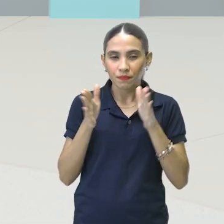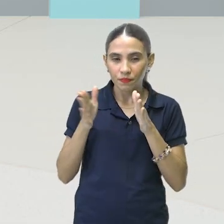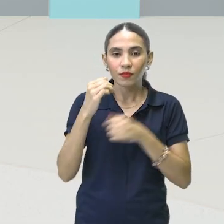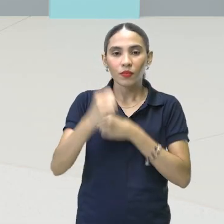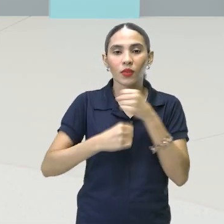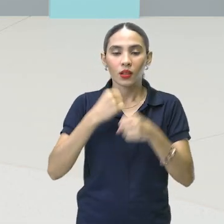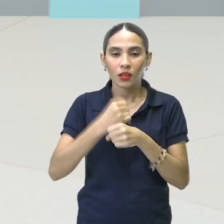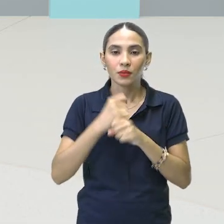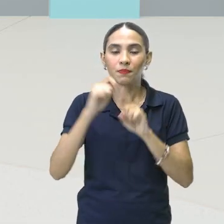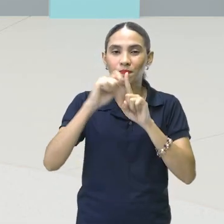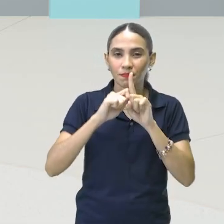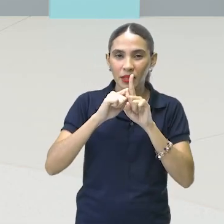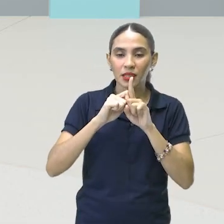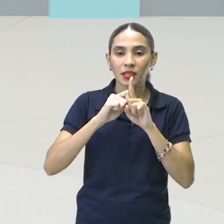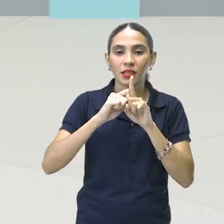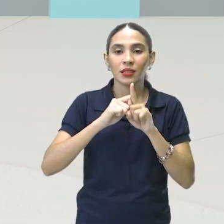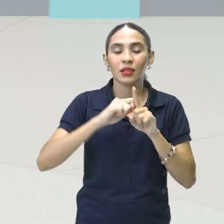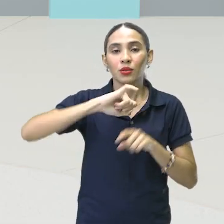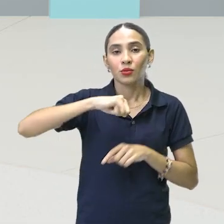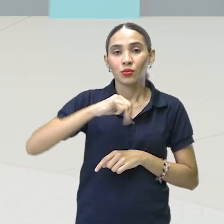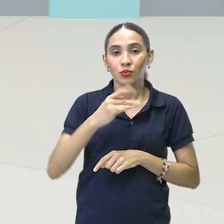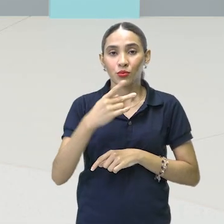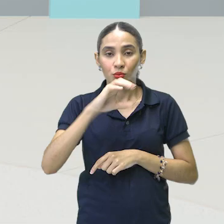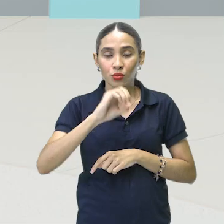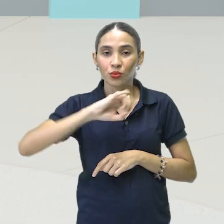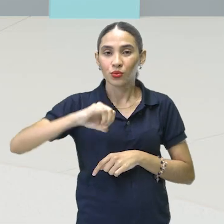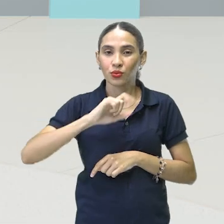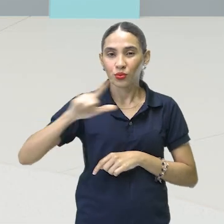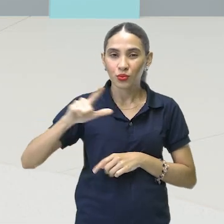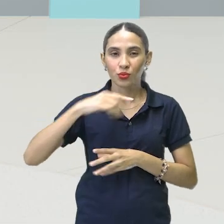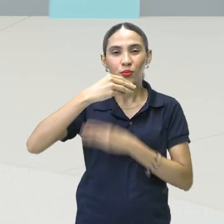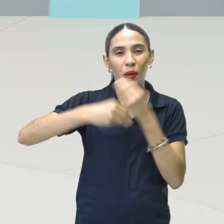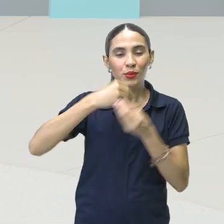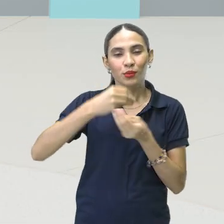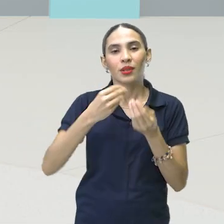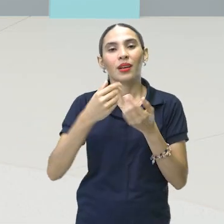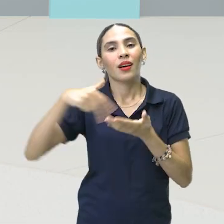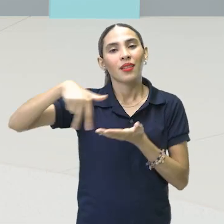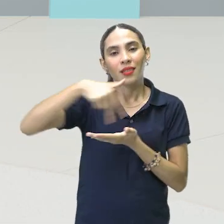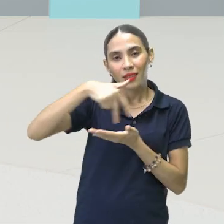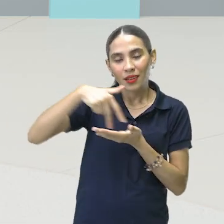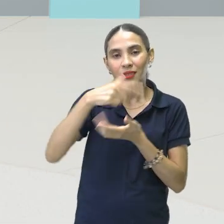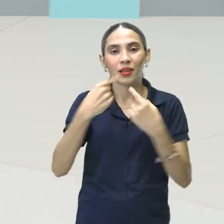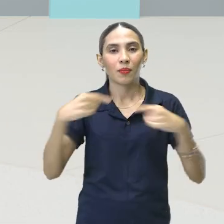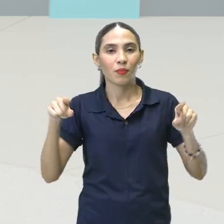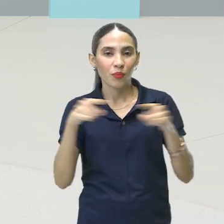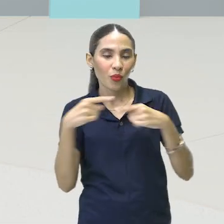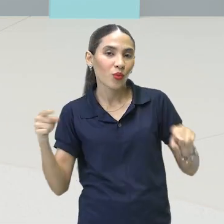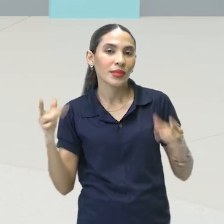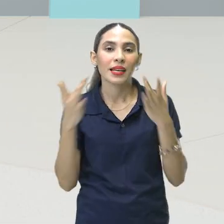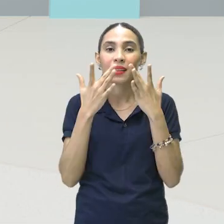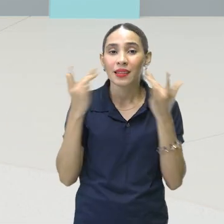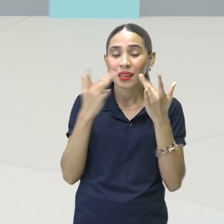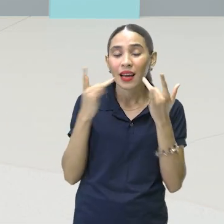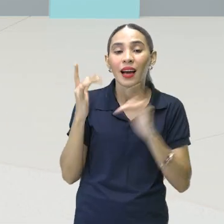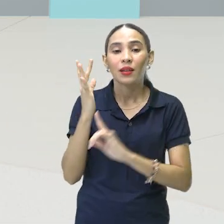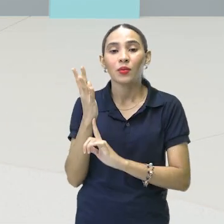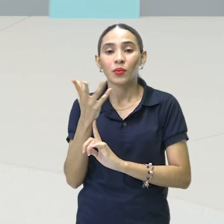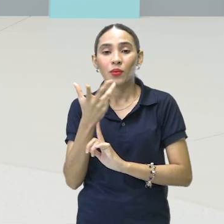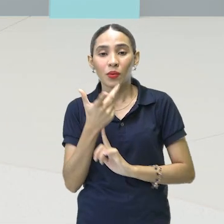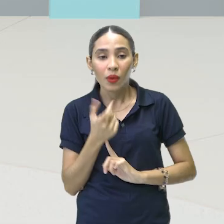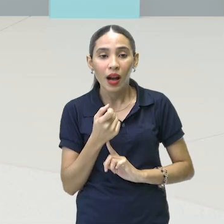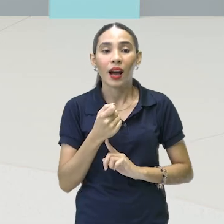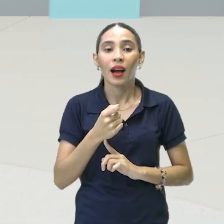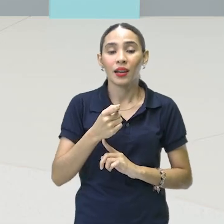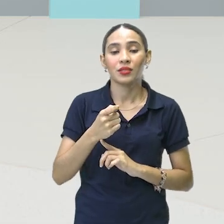ano, entre os meses de junho e julho, uma mistura de dança, música, teatro,